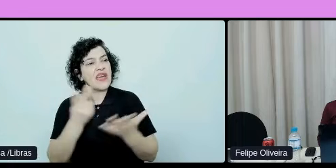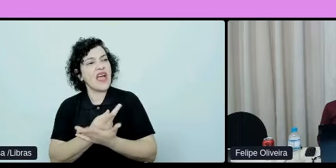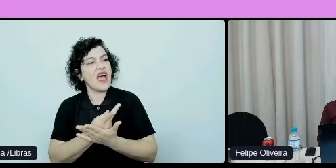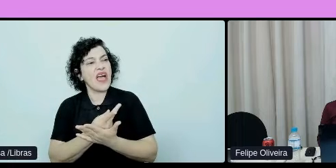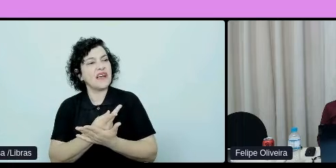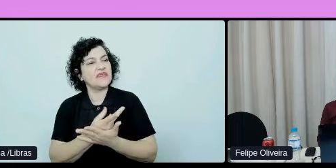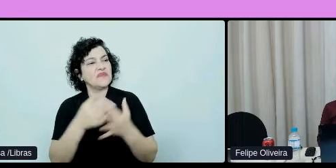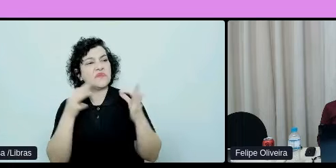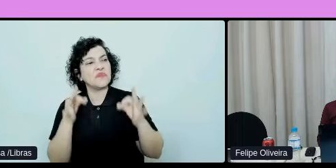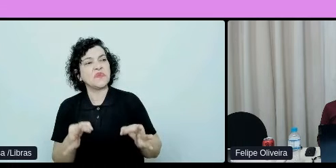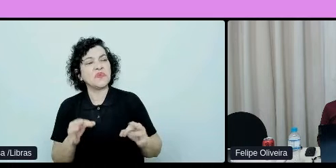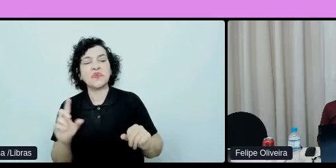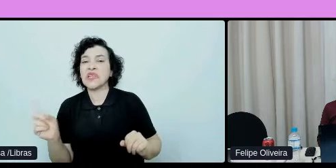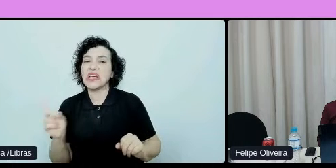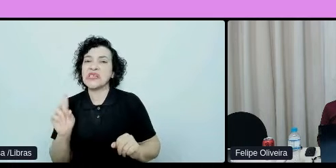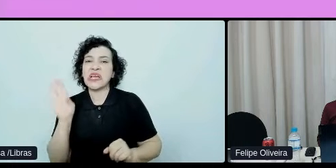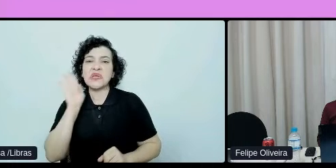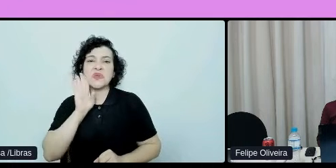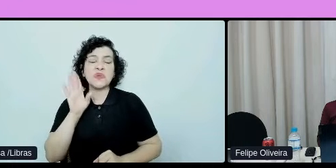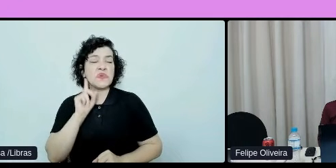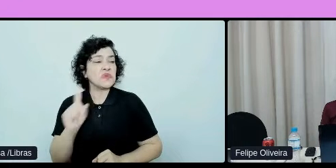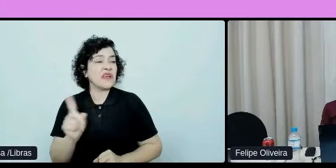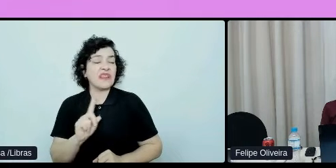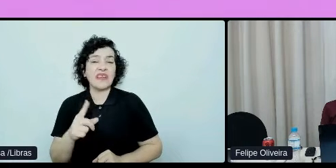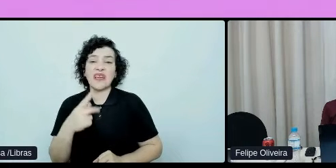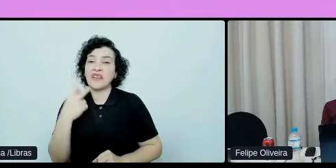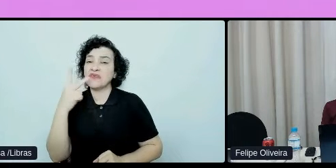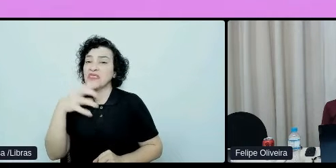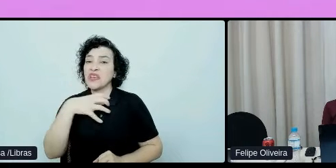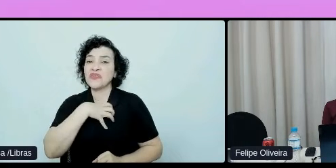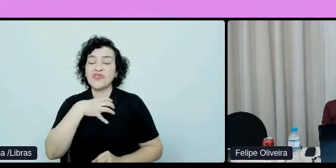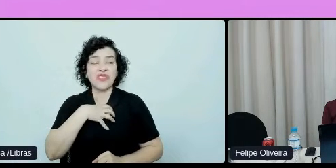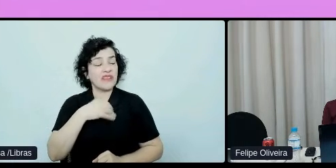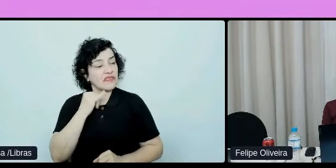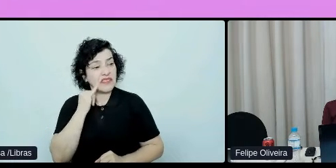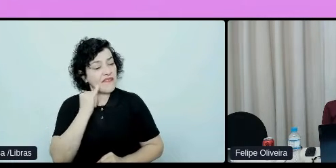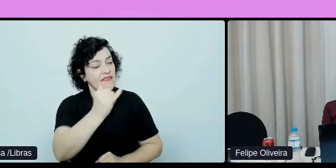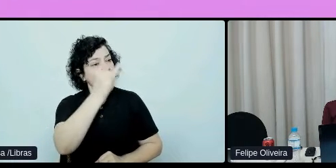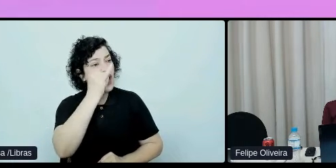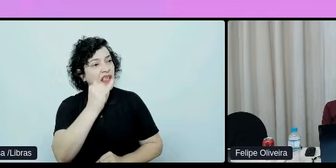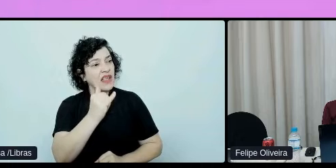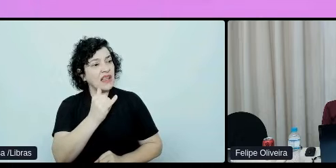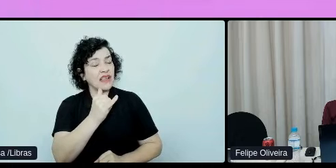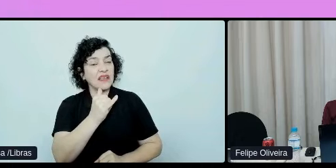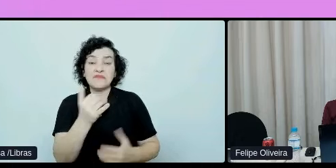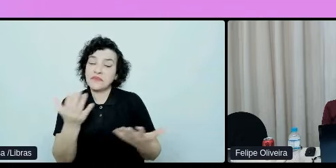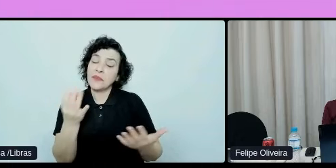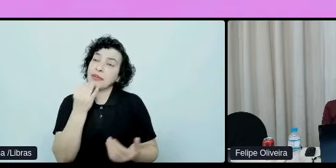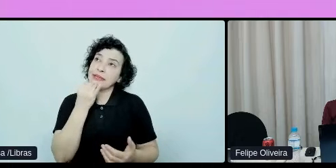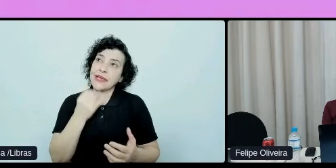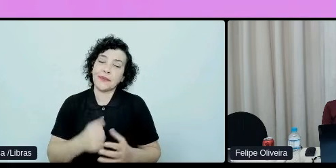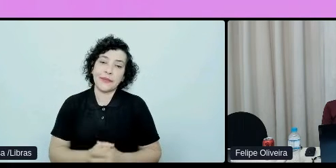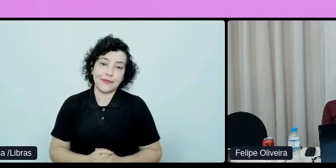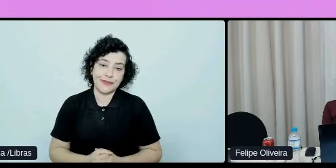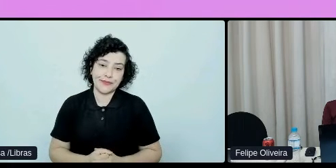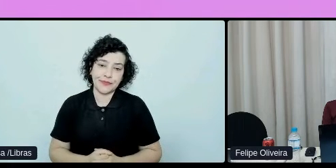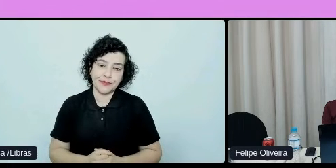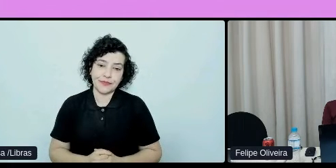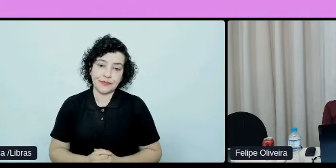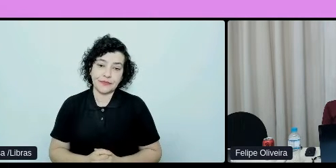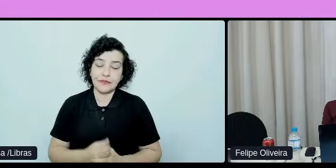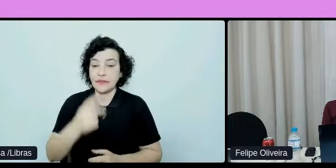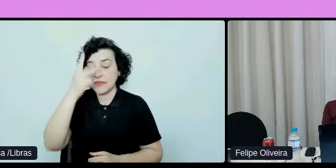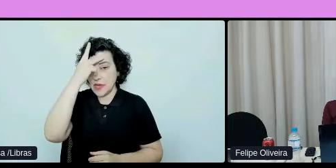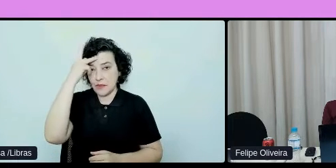muito legal, e você automaticamente rebater aquilo, corrigir, Então, por exemplo, uma